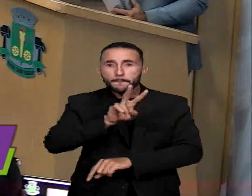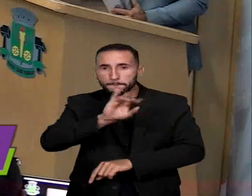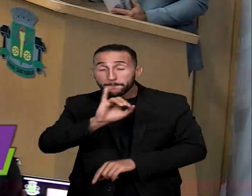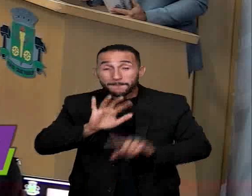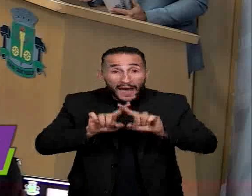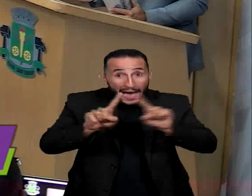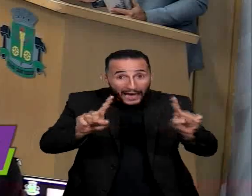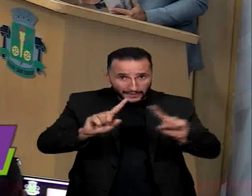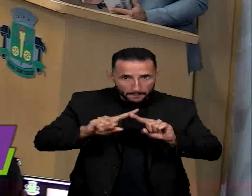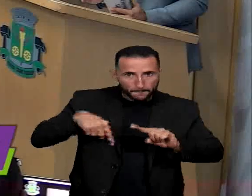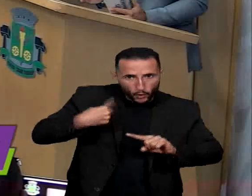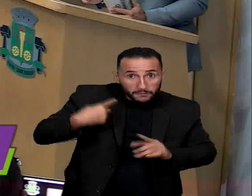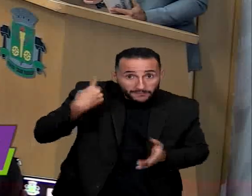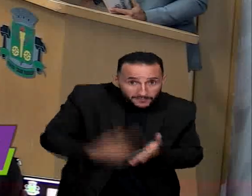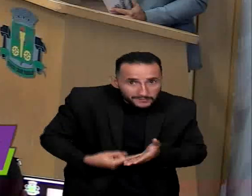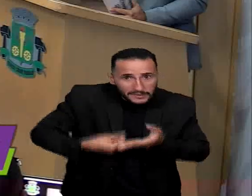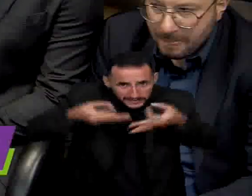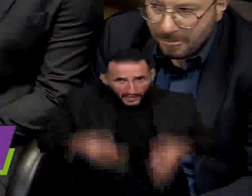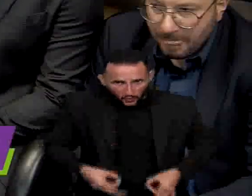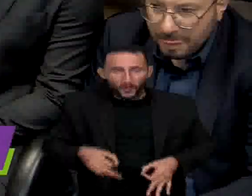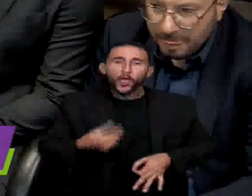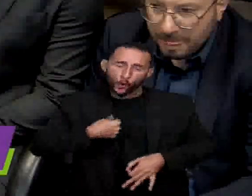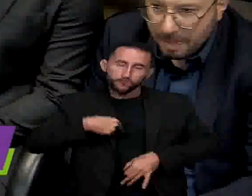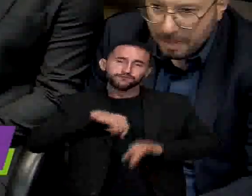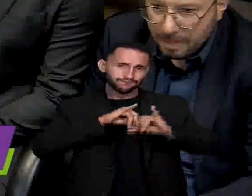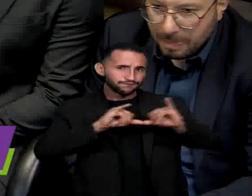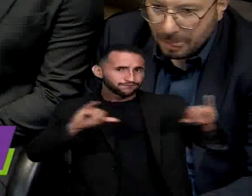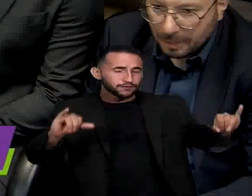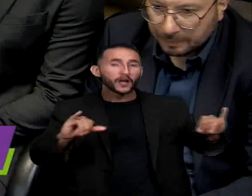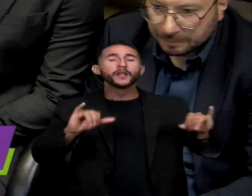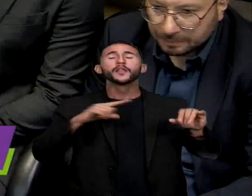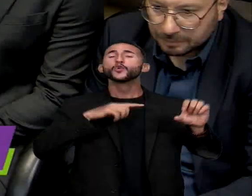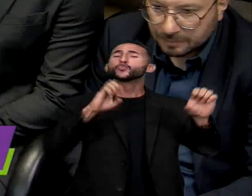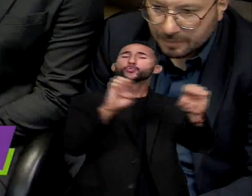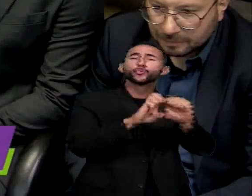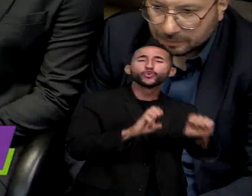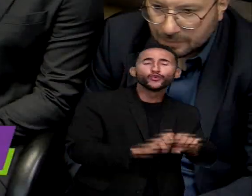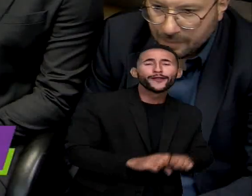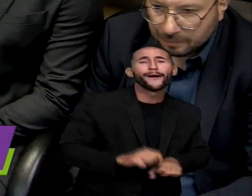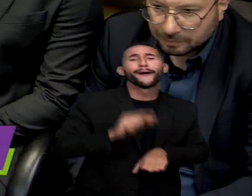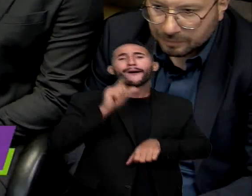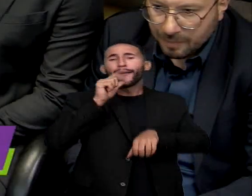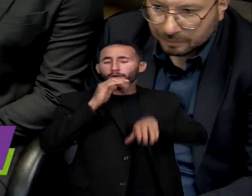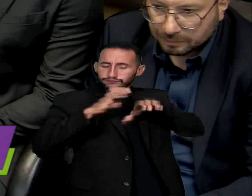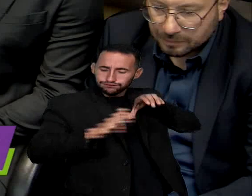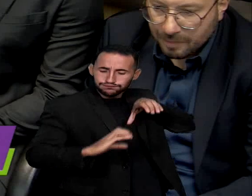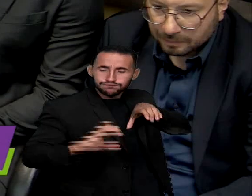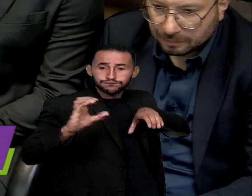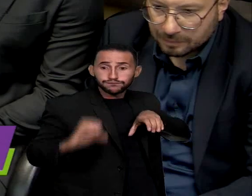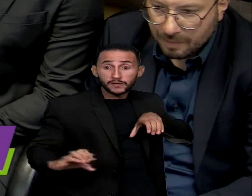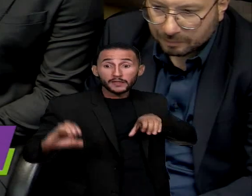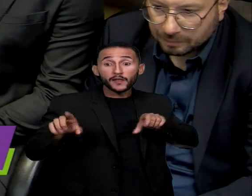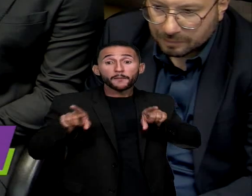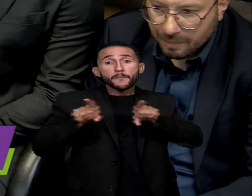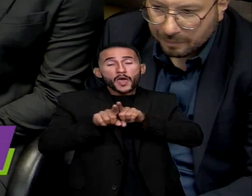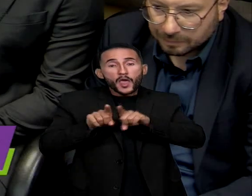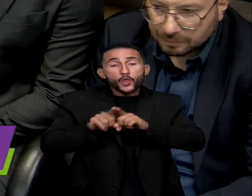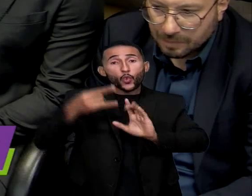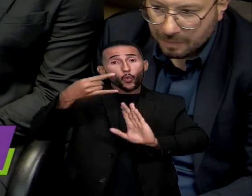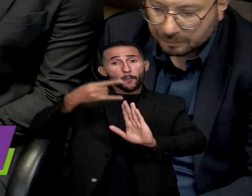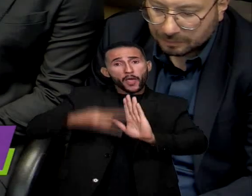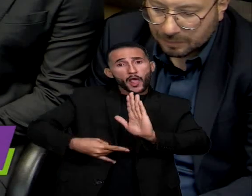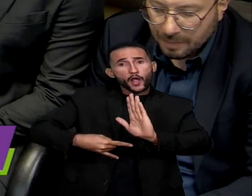notícias maravilhosas para nossa cidade infraestrutura saneamento básico regularização fundiária e